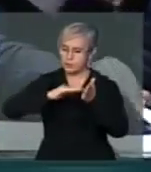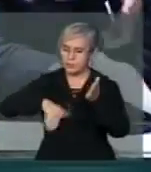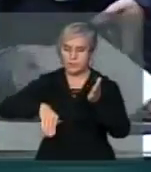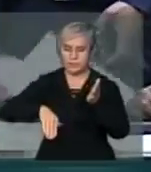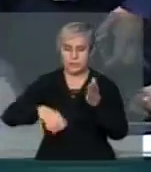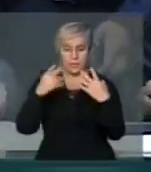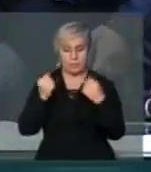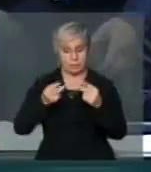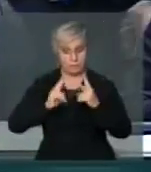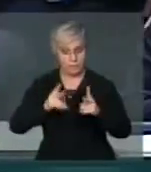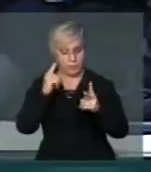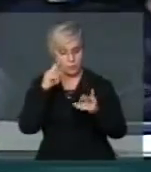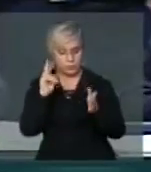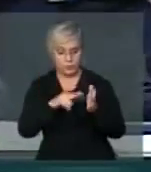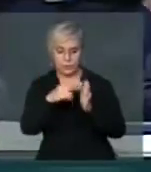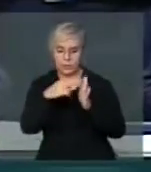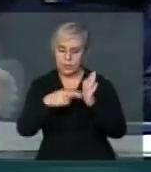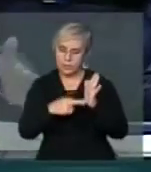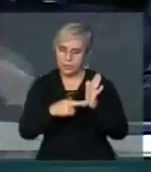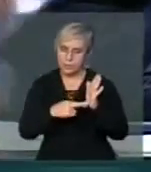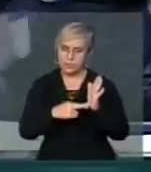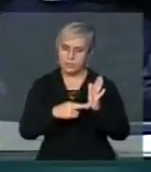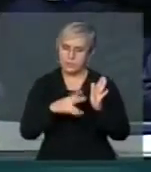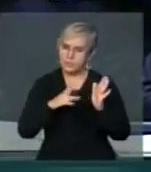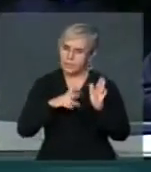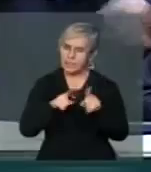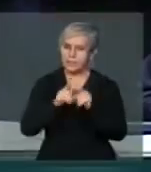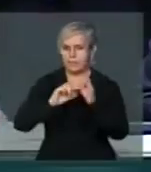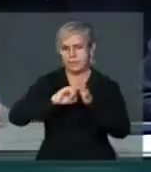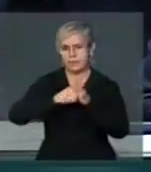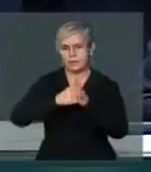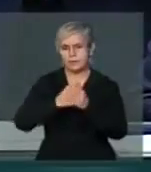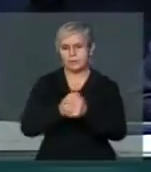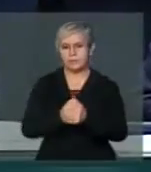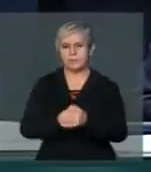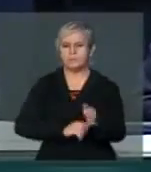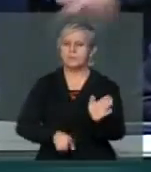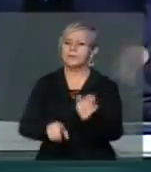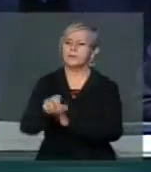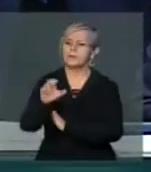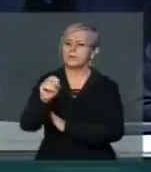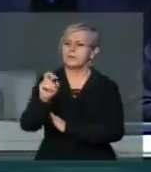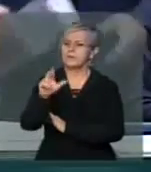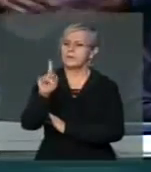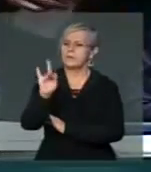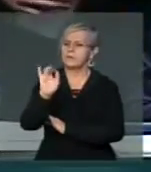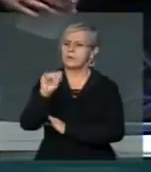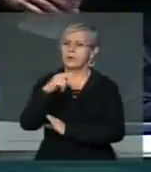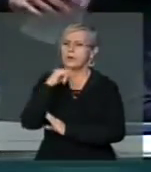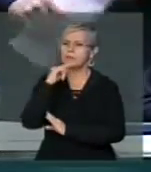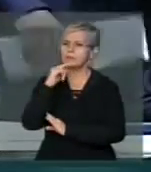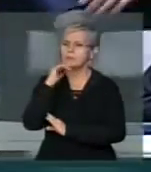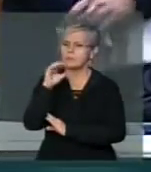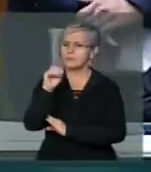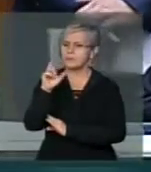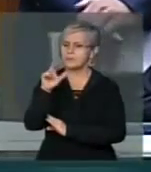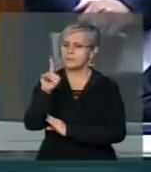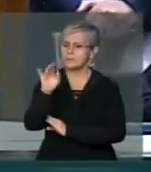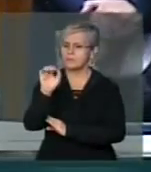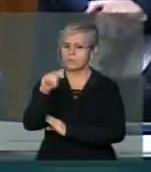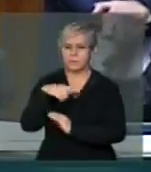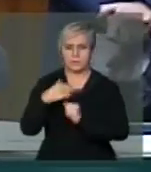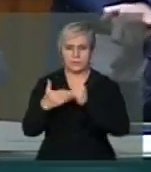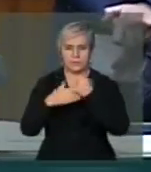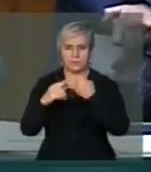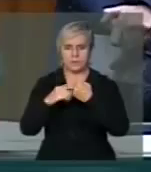Vamos seguir o regimento, porque tem obstrução. Senhor presidente, questão de ordem. Pois não, deputado Erudina. Senhor presidente, com fundamento no